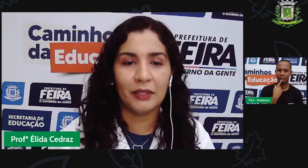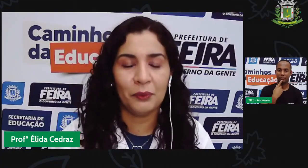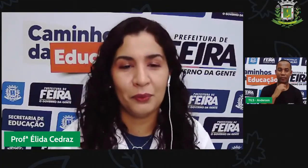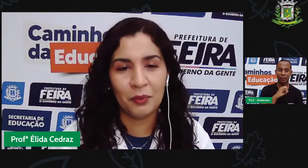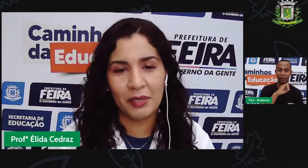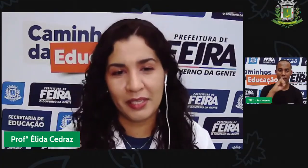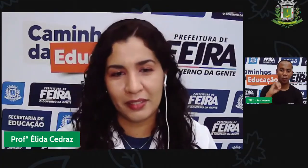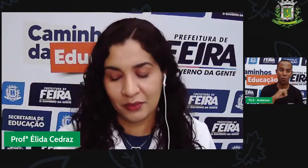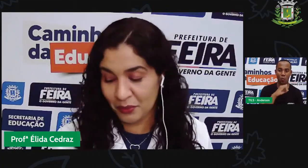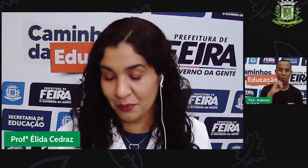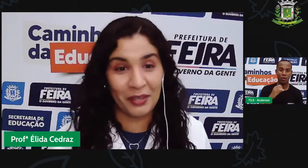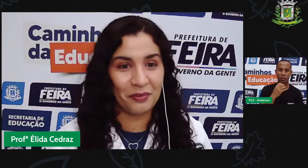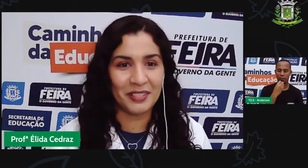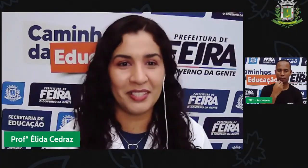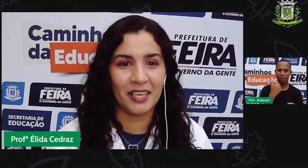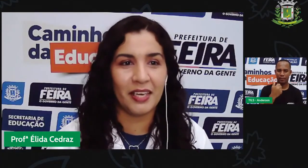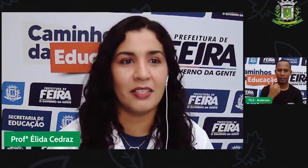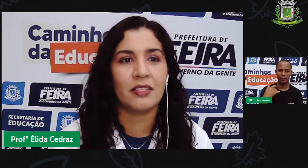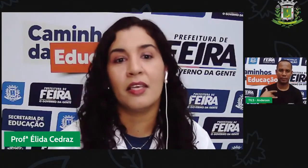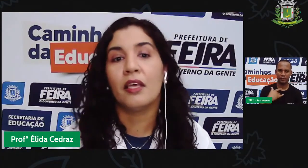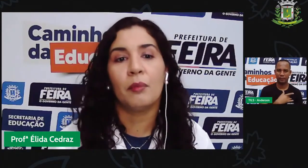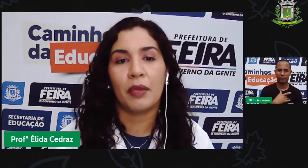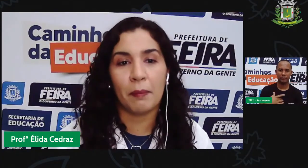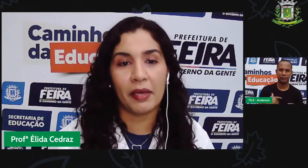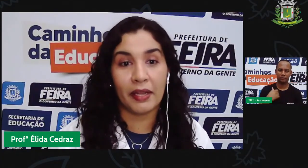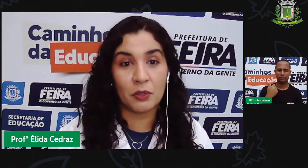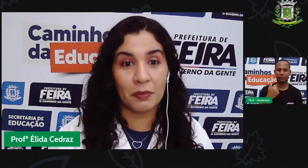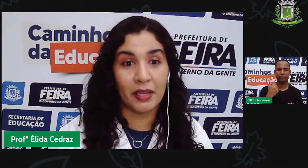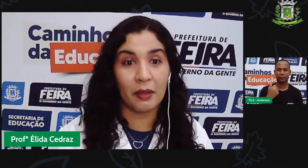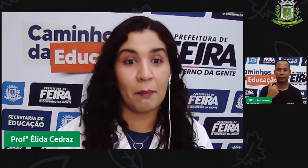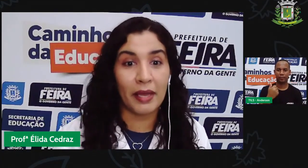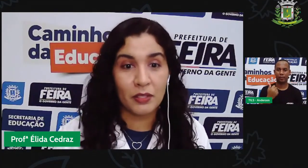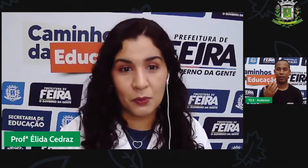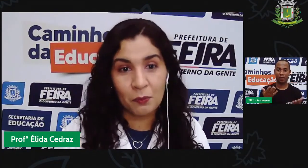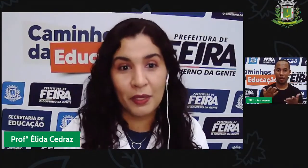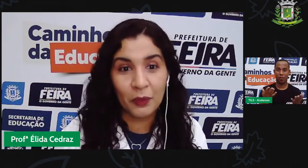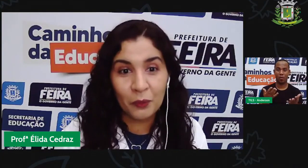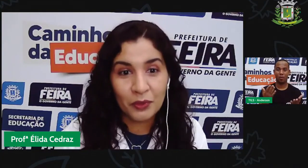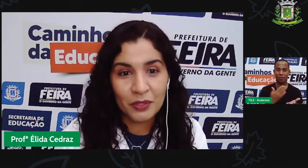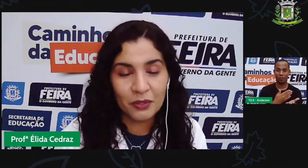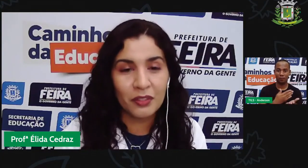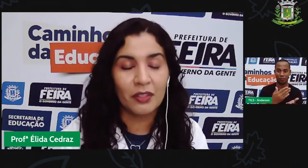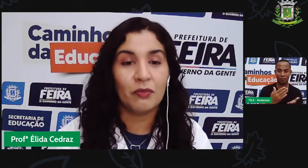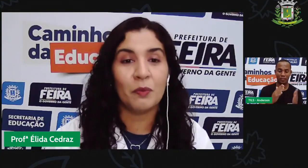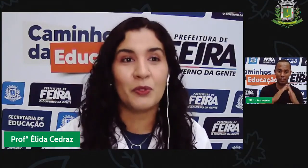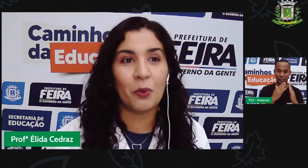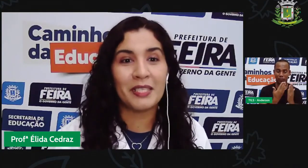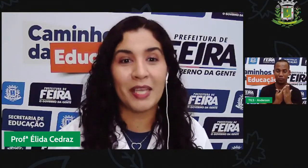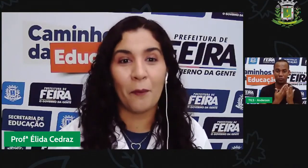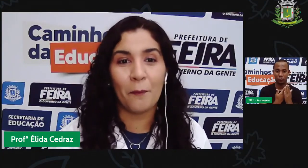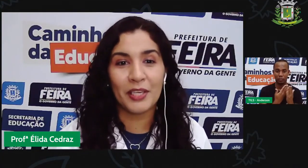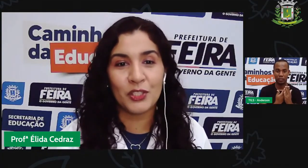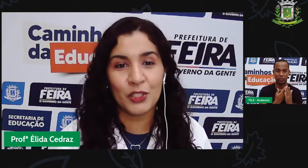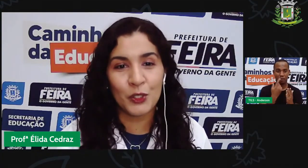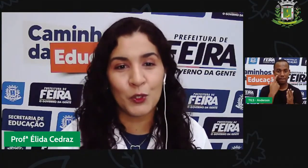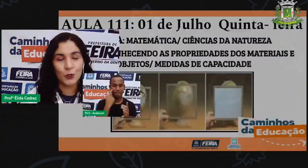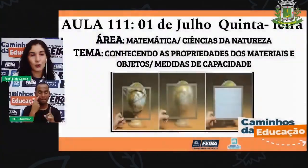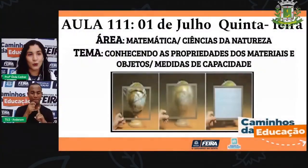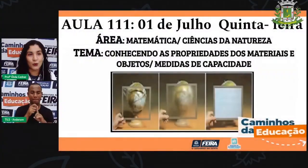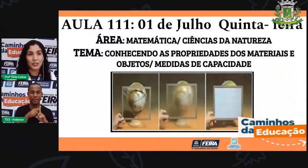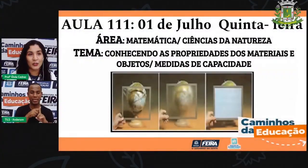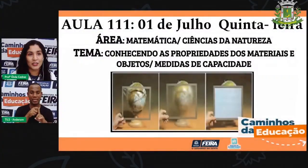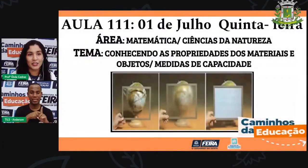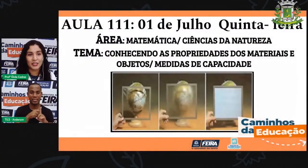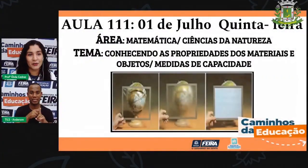Olá turma, tudo bem com vocês? Preparados para mais um percurso? Vamos começar o mês de